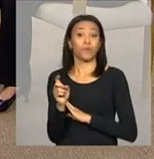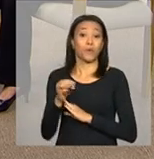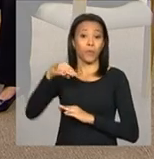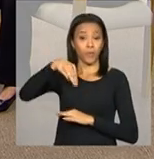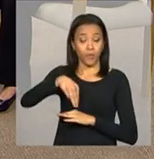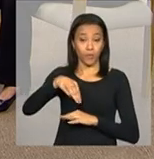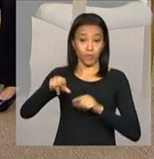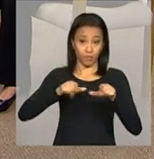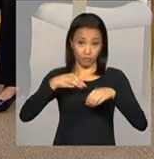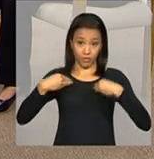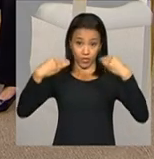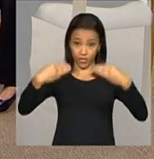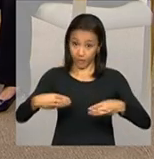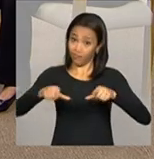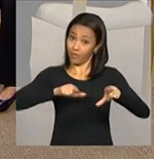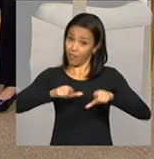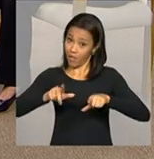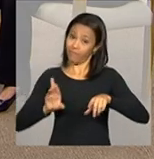enfim...